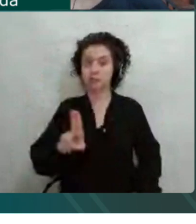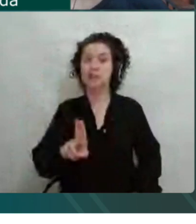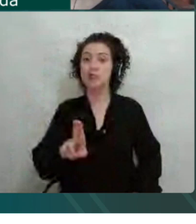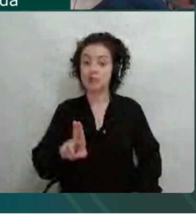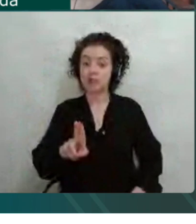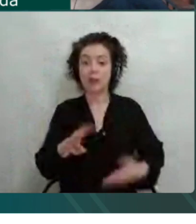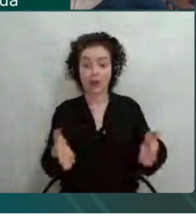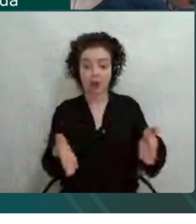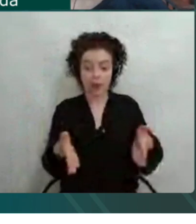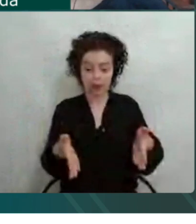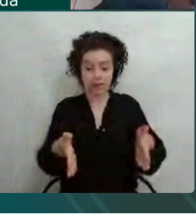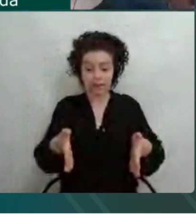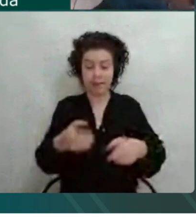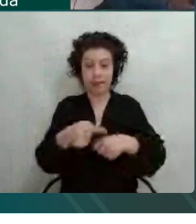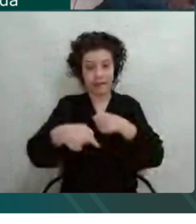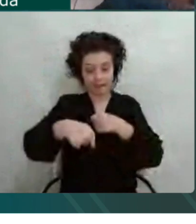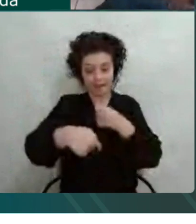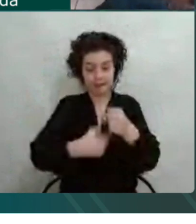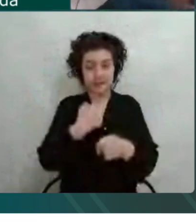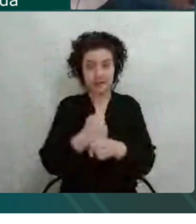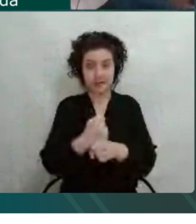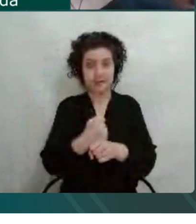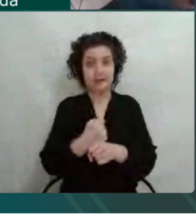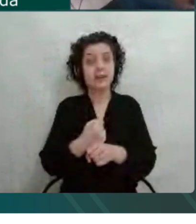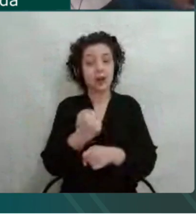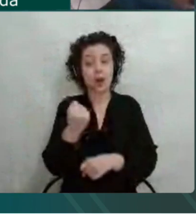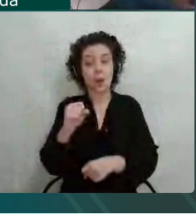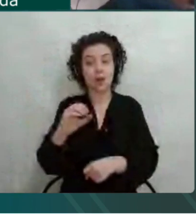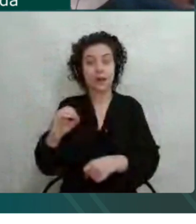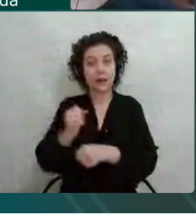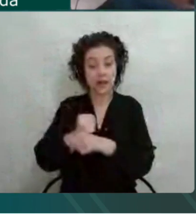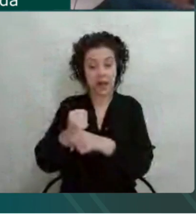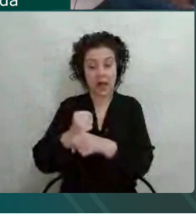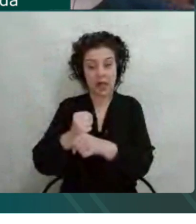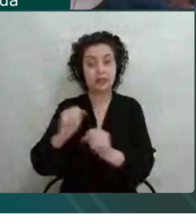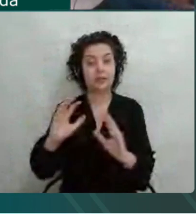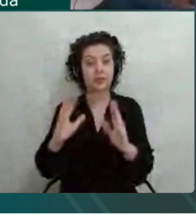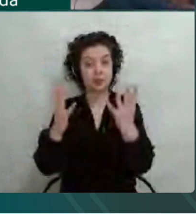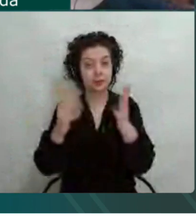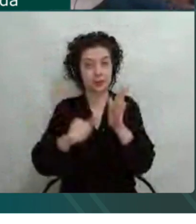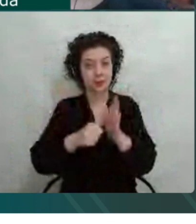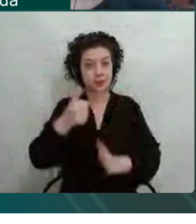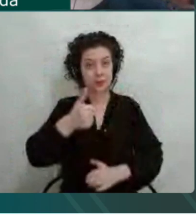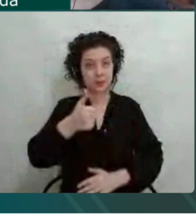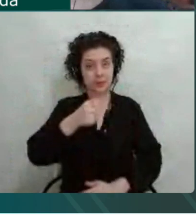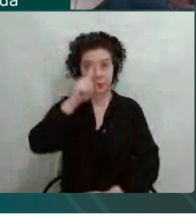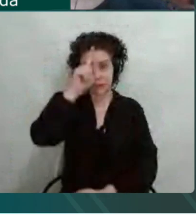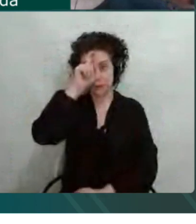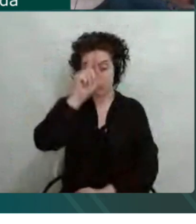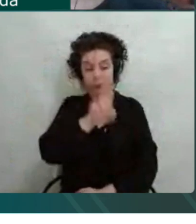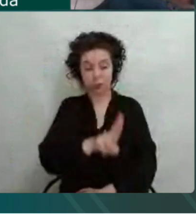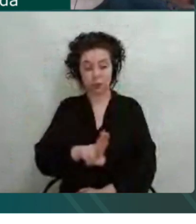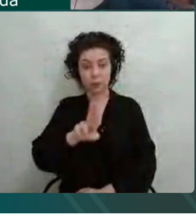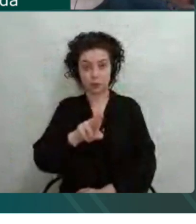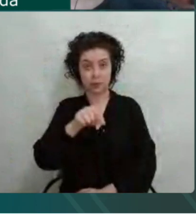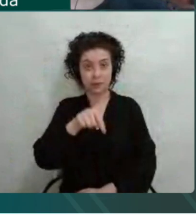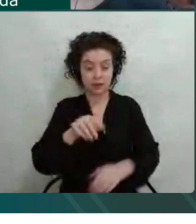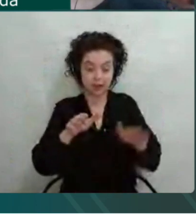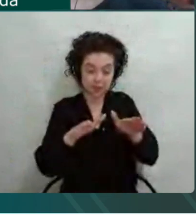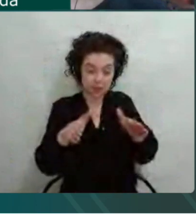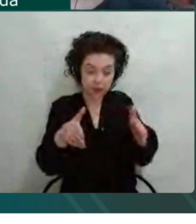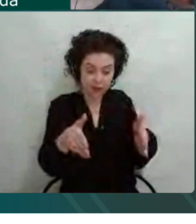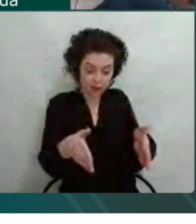fazendo, nesse ano, estará completando 80 anos, né? O primeiro hospital universitário dedicado, né, com essa